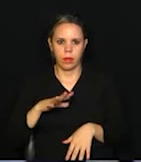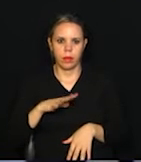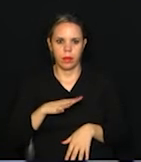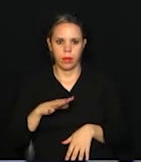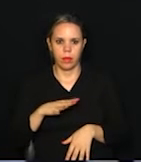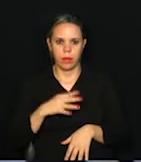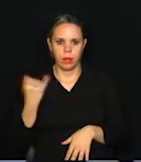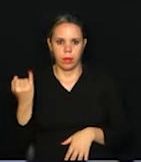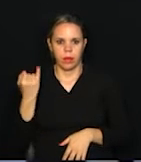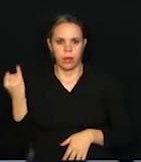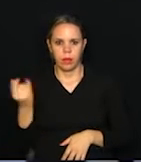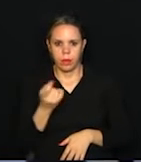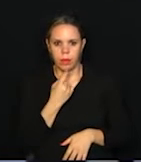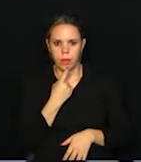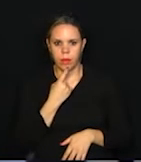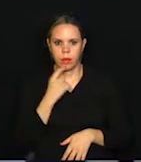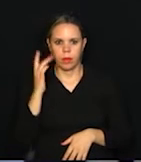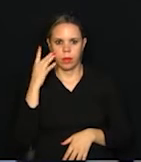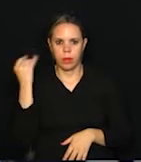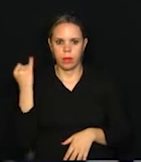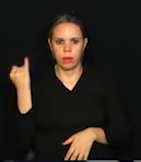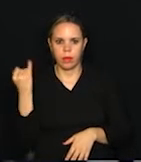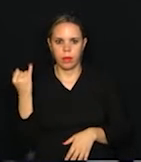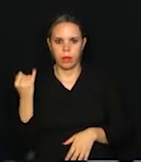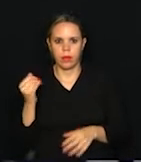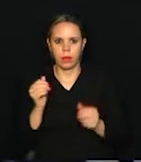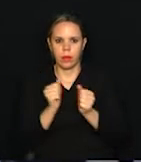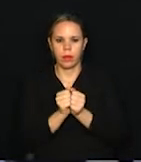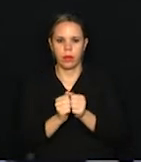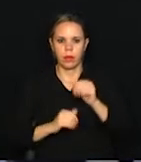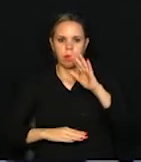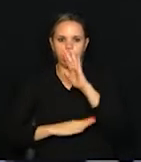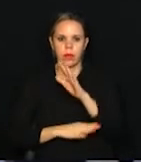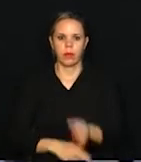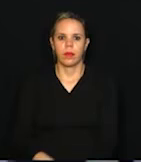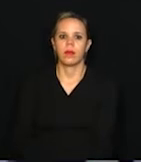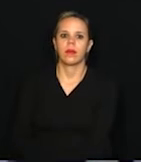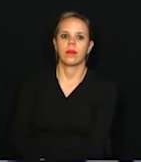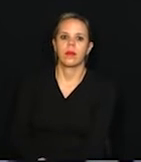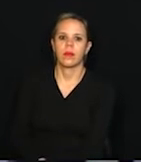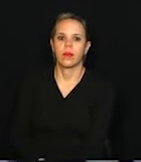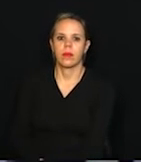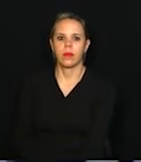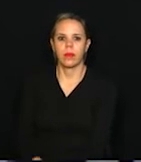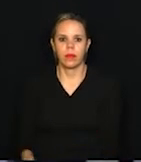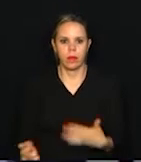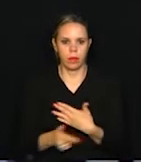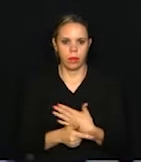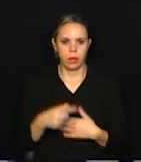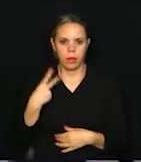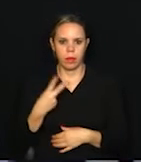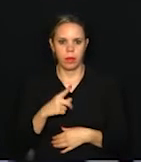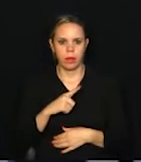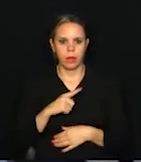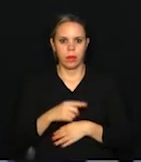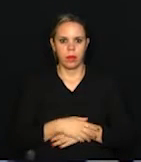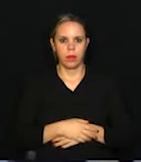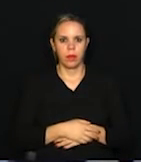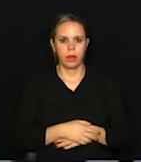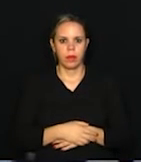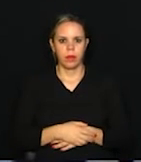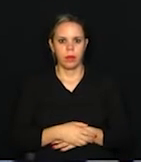da importância de Campinas. Eu acho muito importante a gente estar junto com a Câmara, pelo papel que a Câmara de Vereadores tem